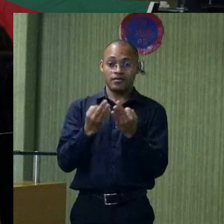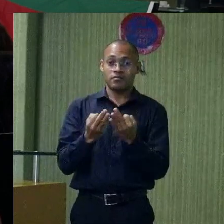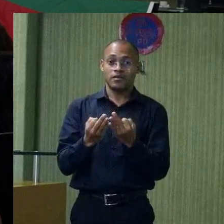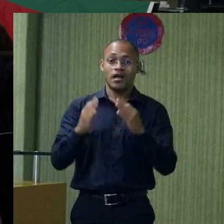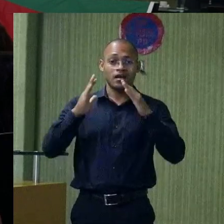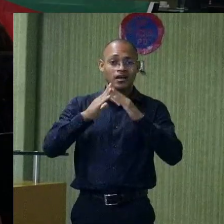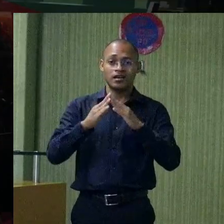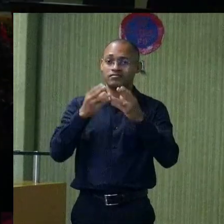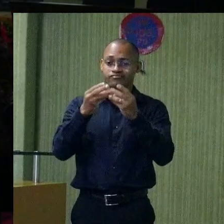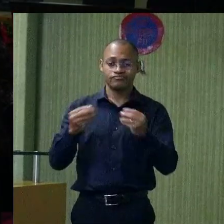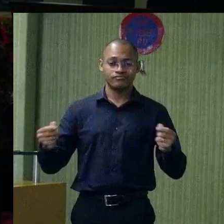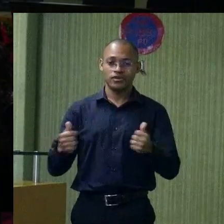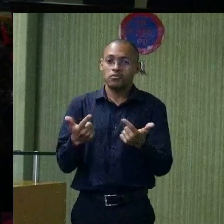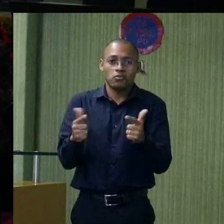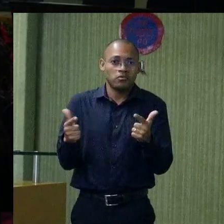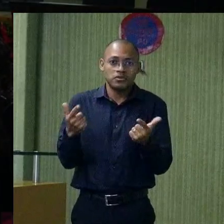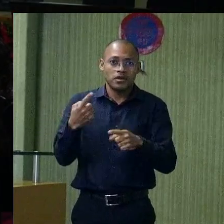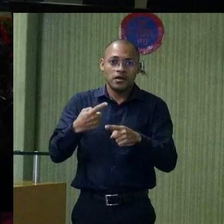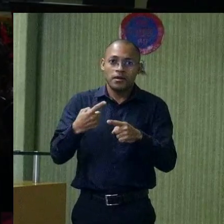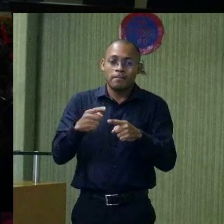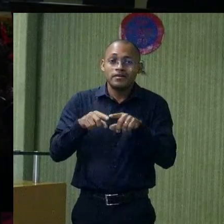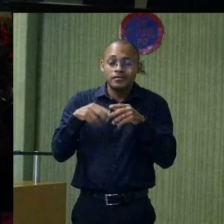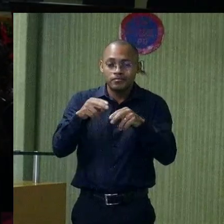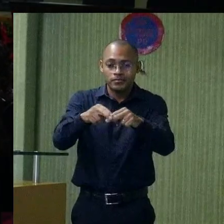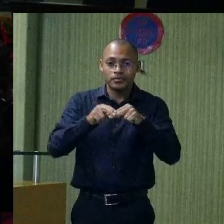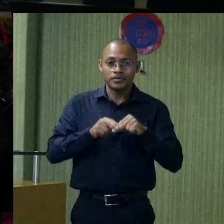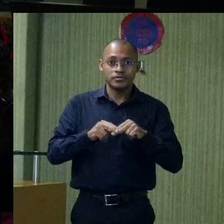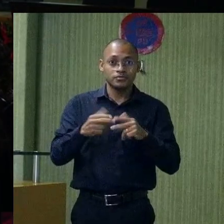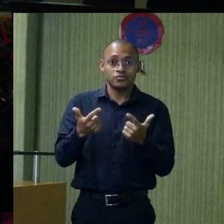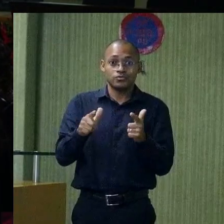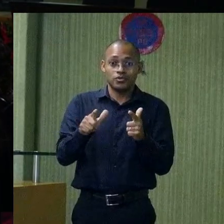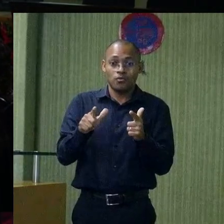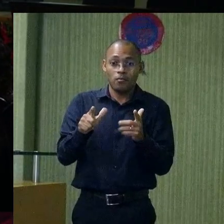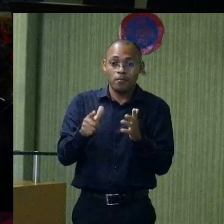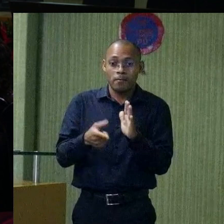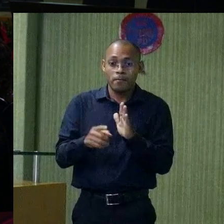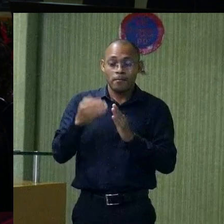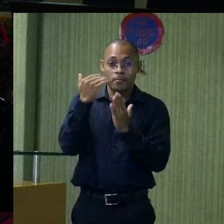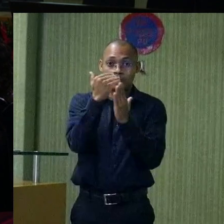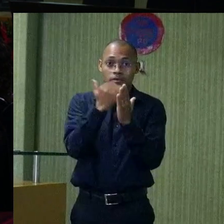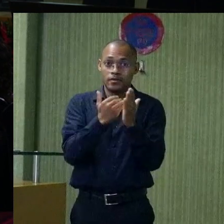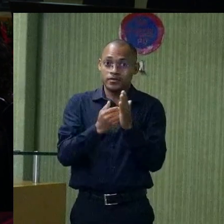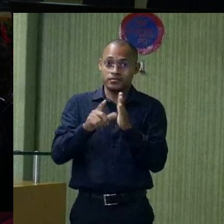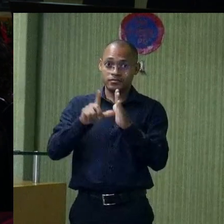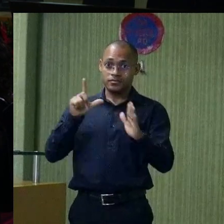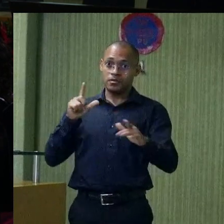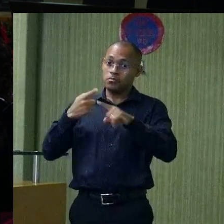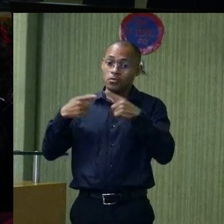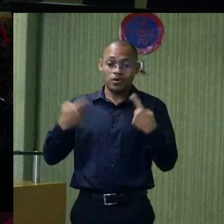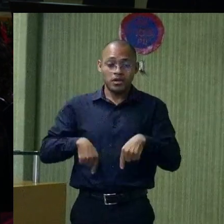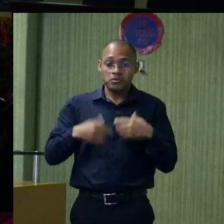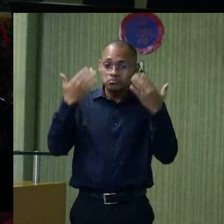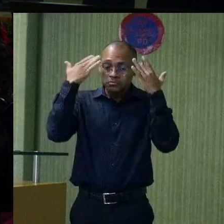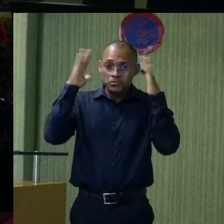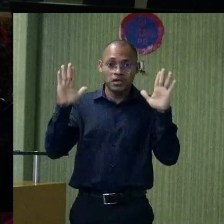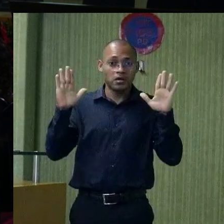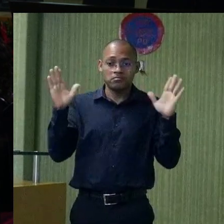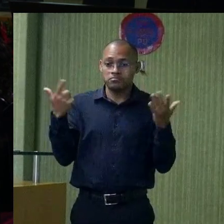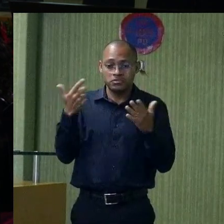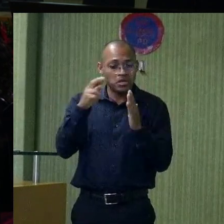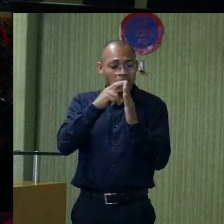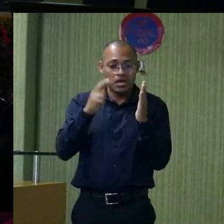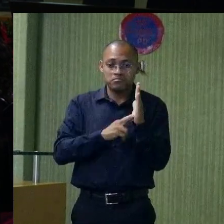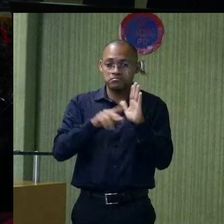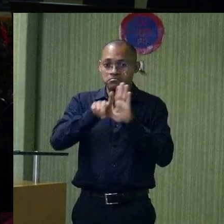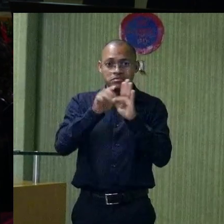um um um projeto prévio porque foi imprevisto de habitação não existia isso né e foram os